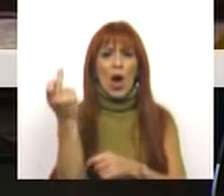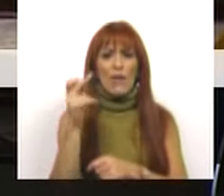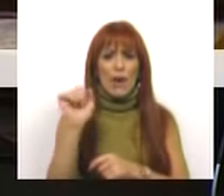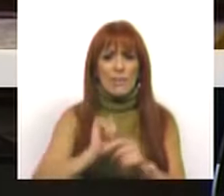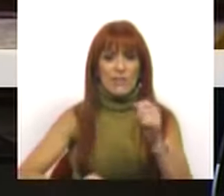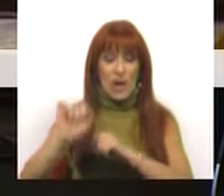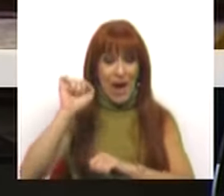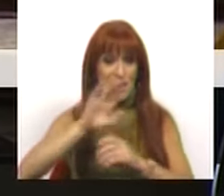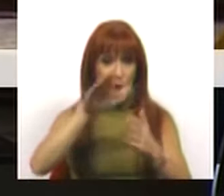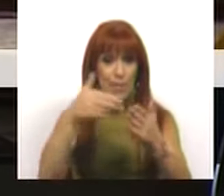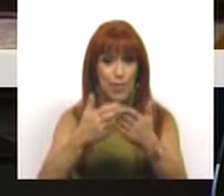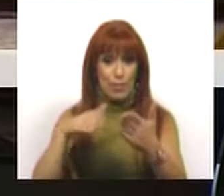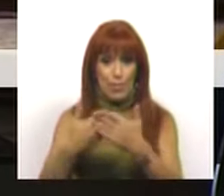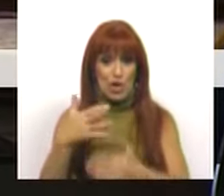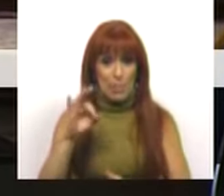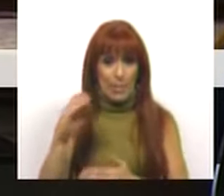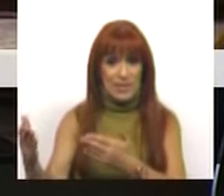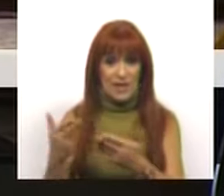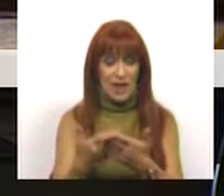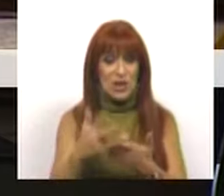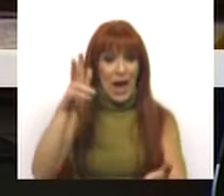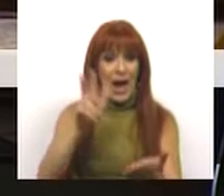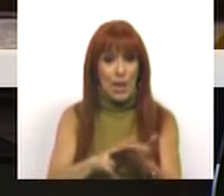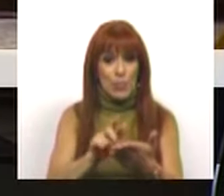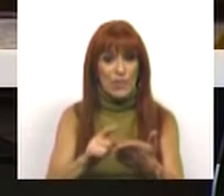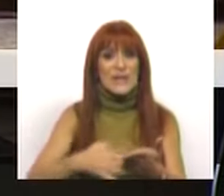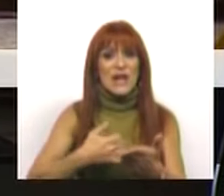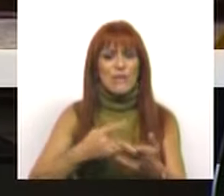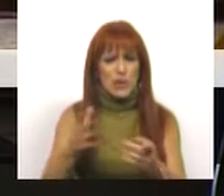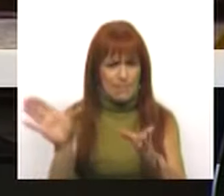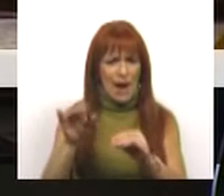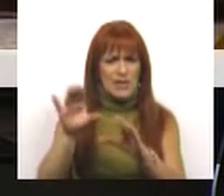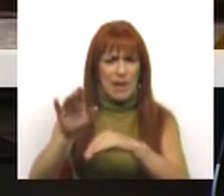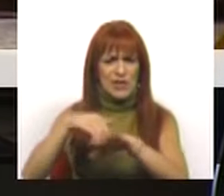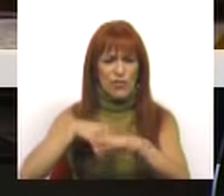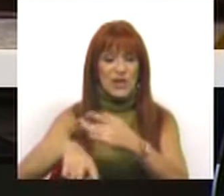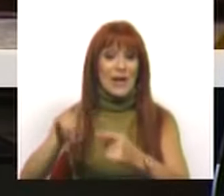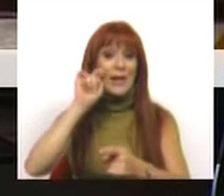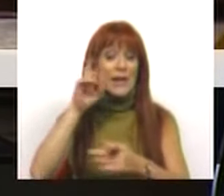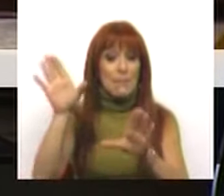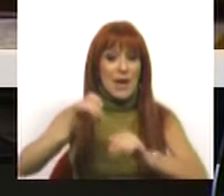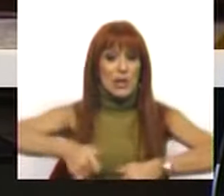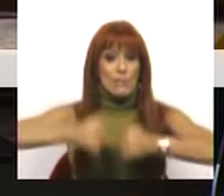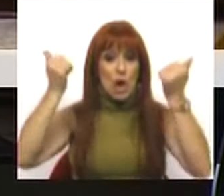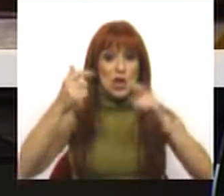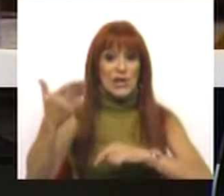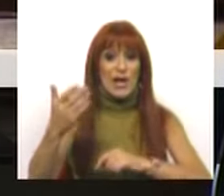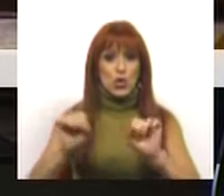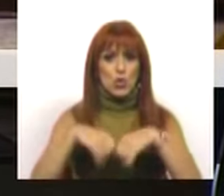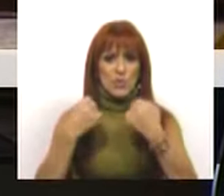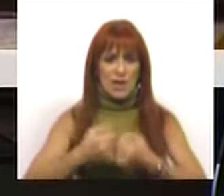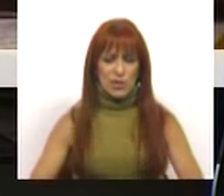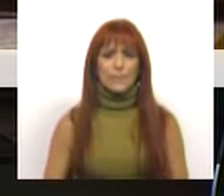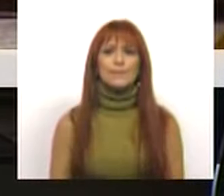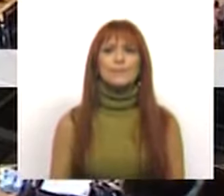reforma. Estas propostas que o PCP traz e a sua aprovação significam ir mais longe na garantia de mais e melhores direitos sociais.